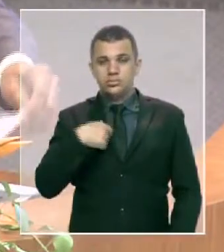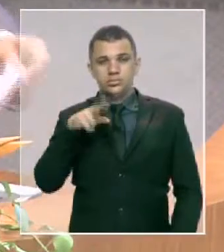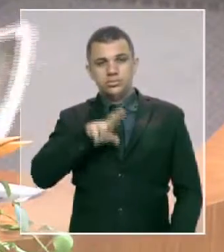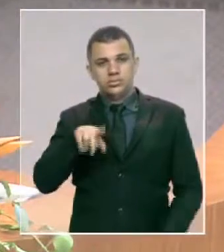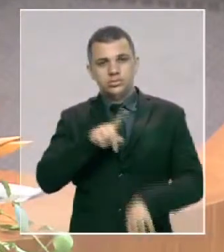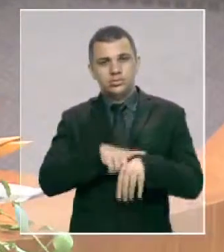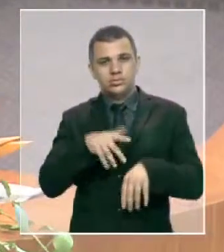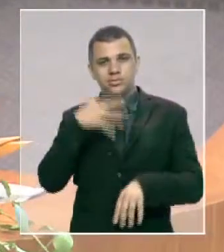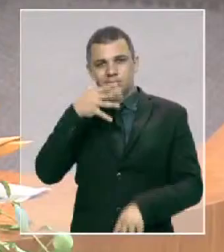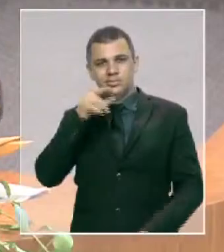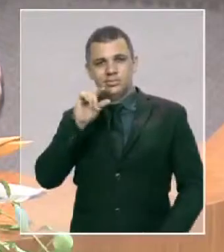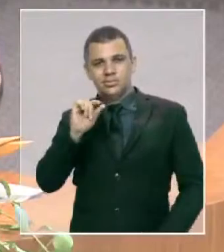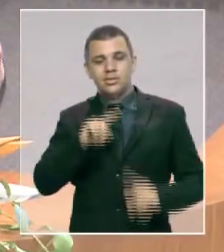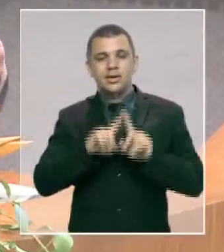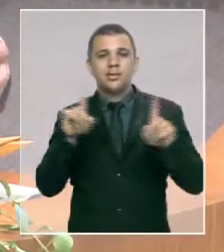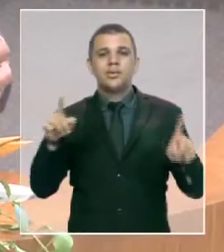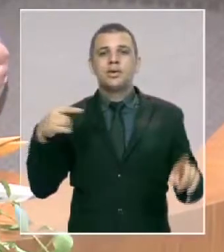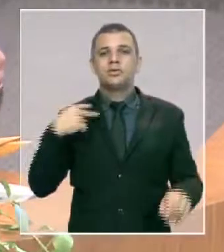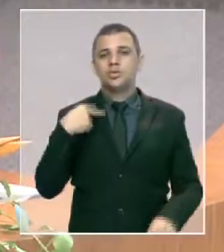eu não podia deixar